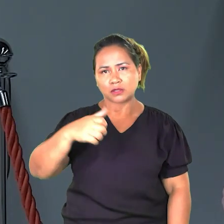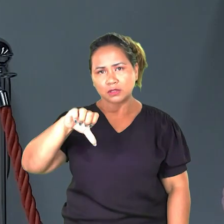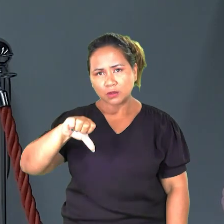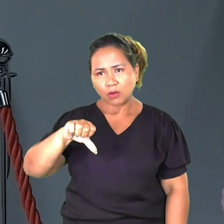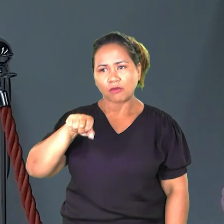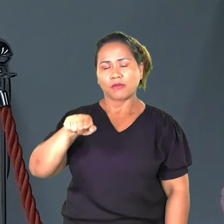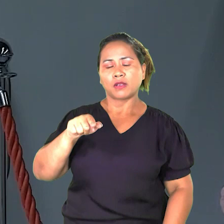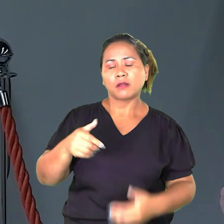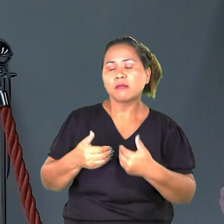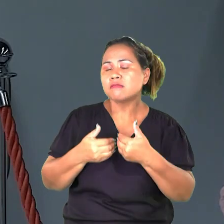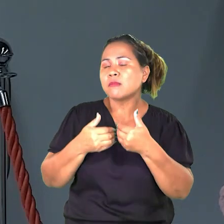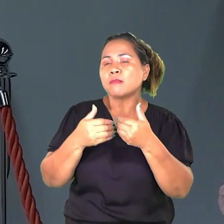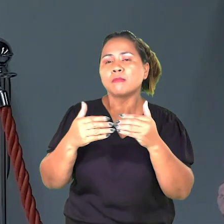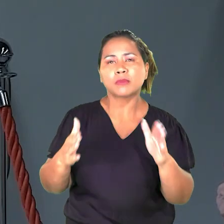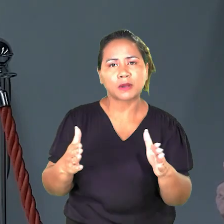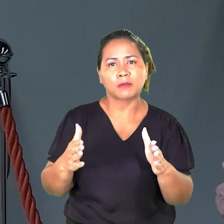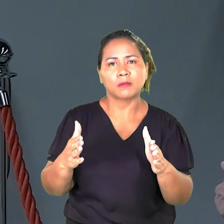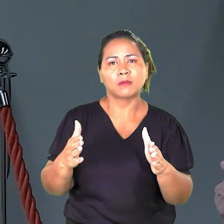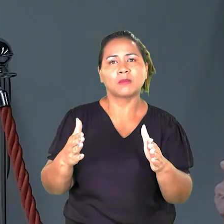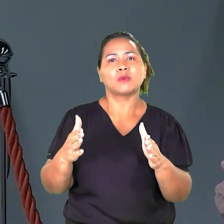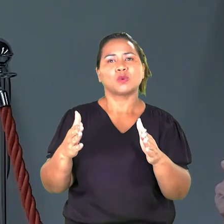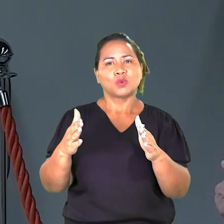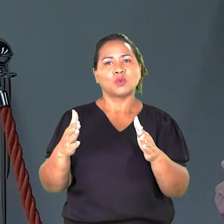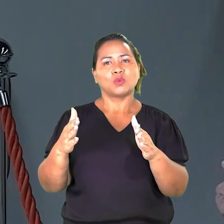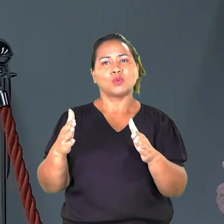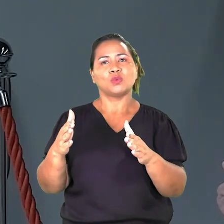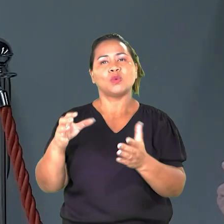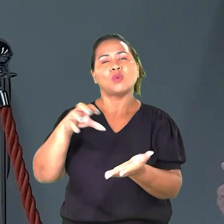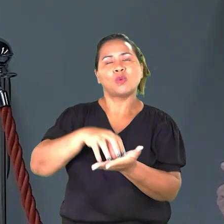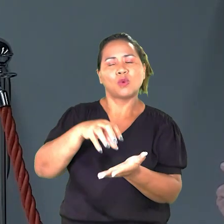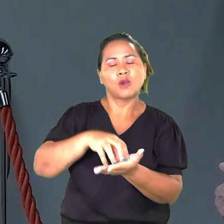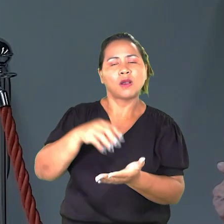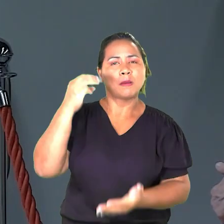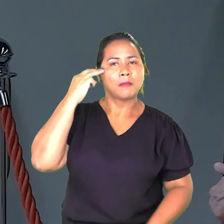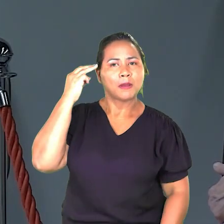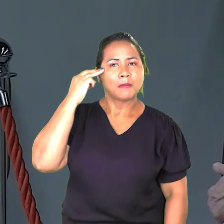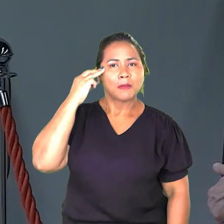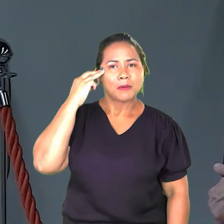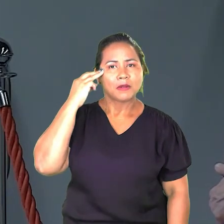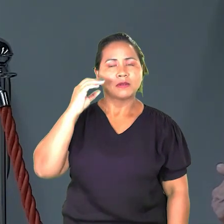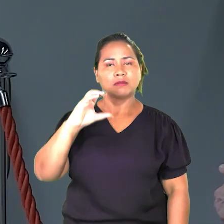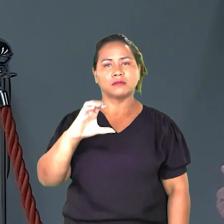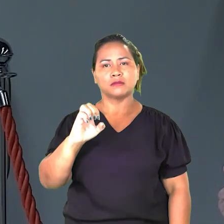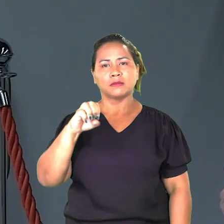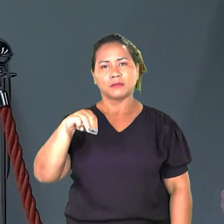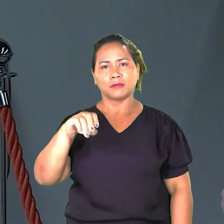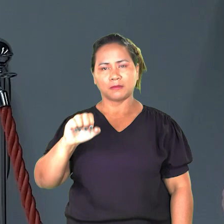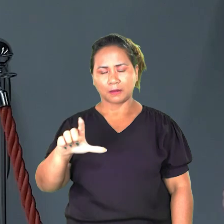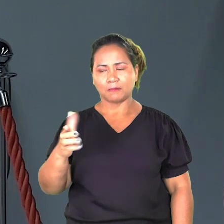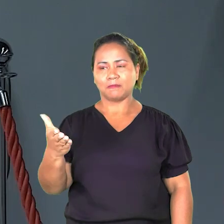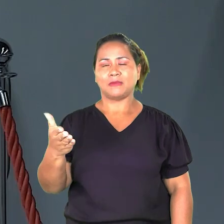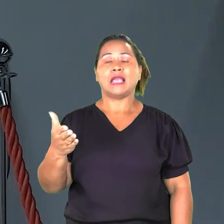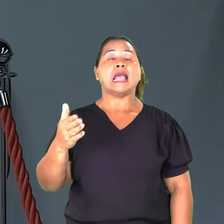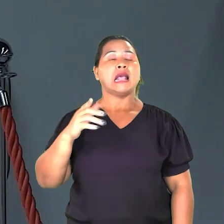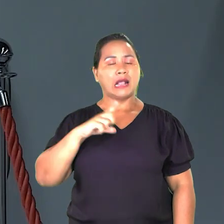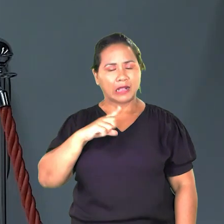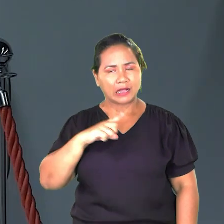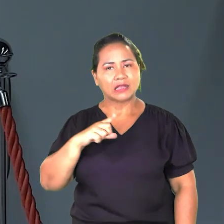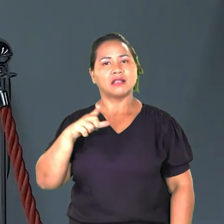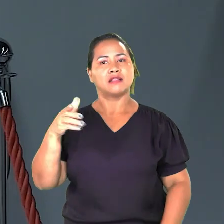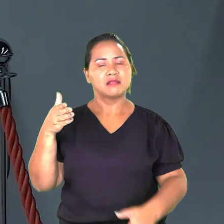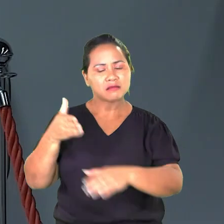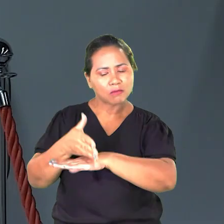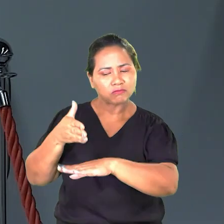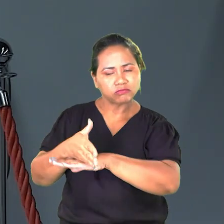de 1999, o fundador do nosso Centro de Memória Eleitoral, o CEMEL, e por 20